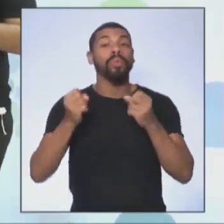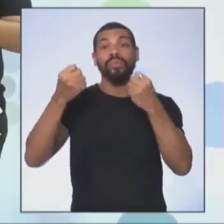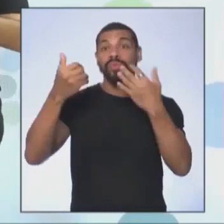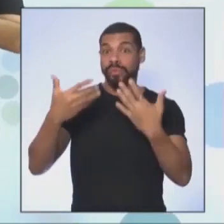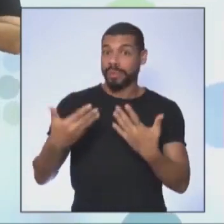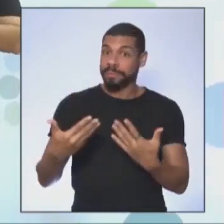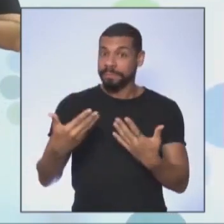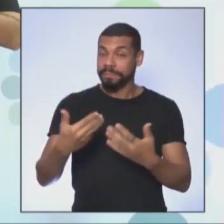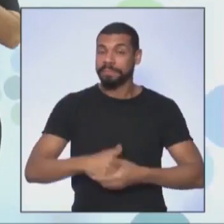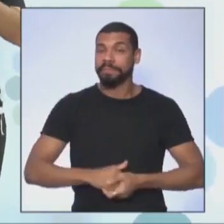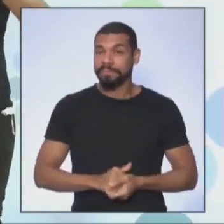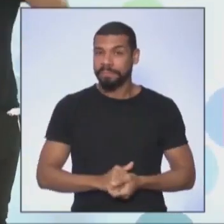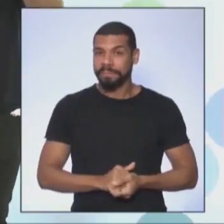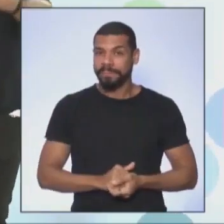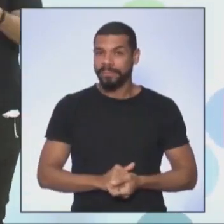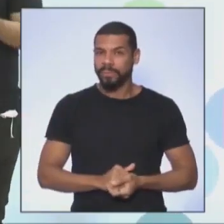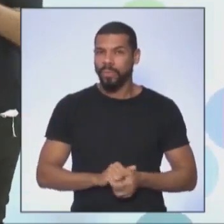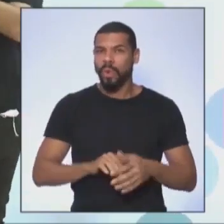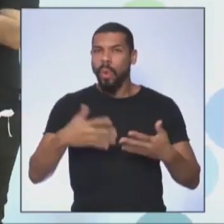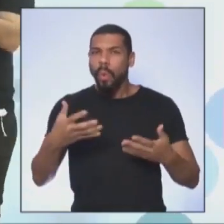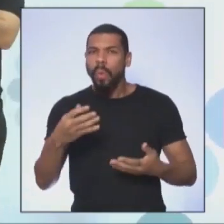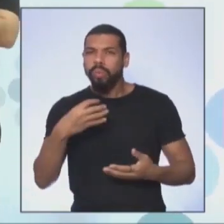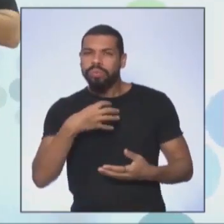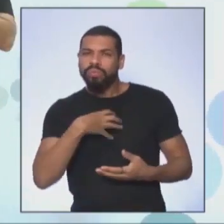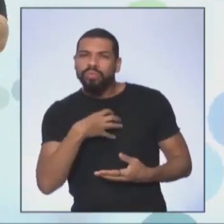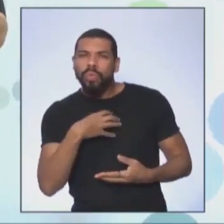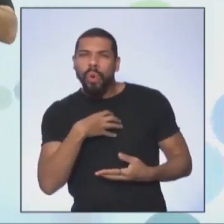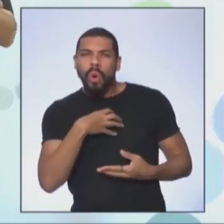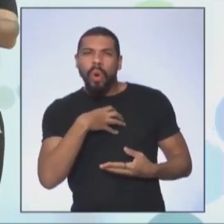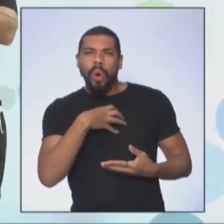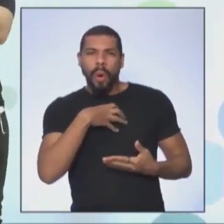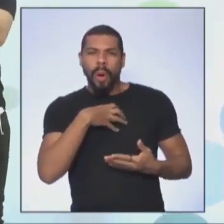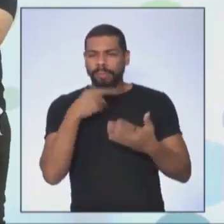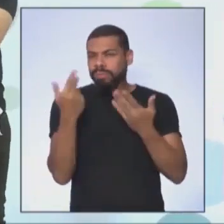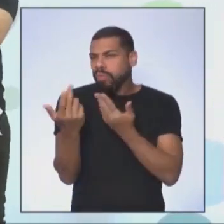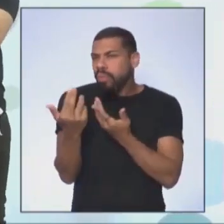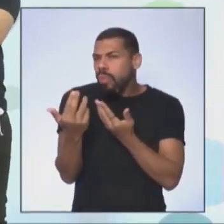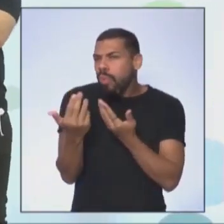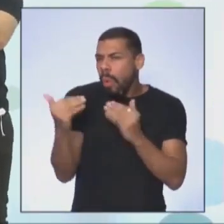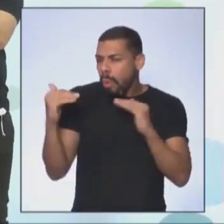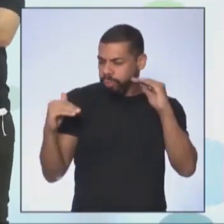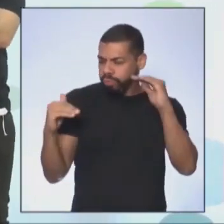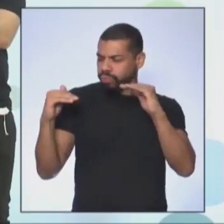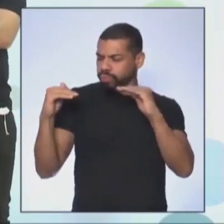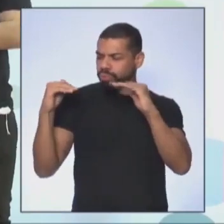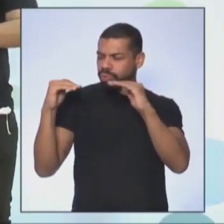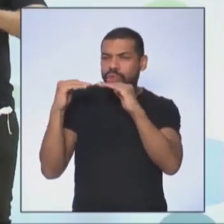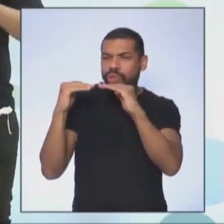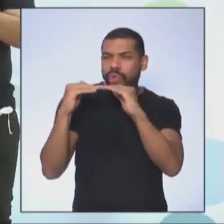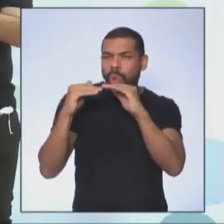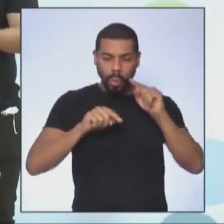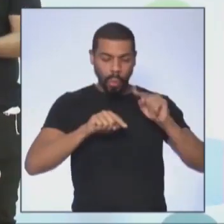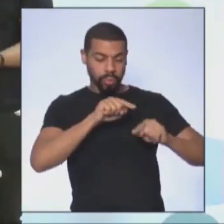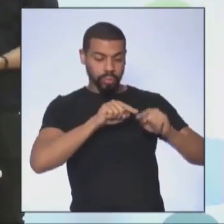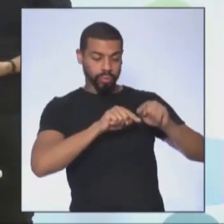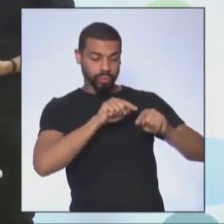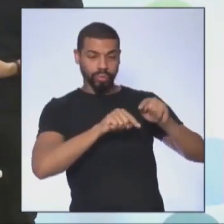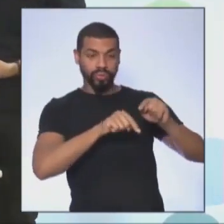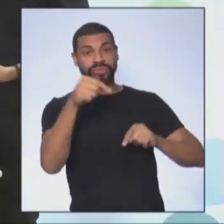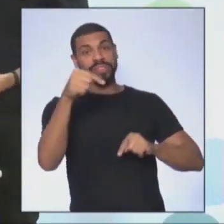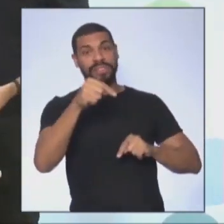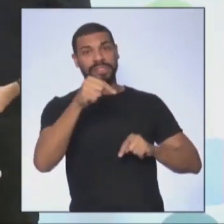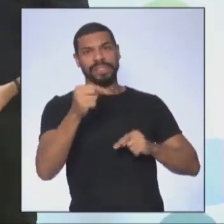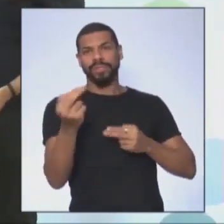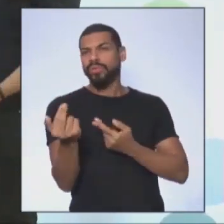Quando tem uma fonte emitindo a mesma frequência de ressonância do que algum objeto, esse objeto começa a